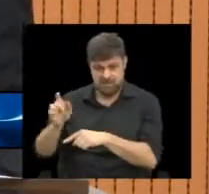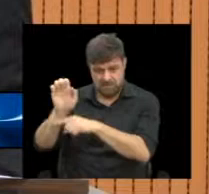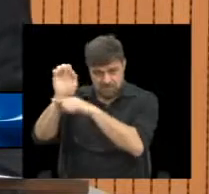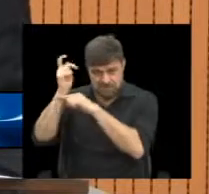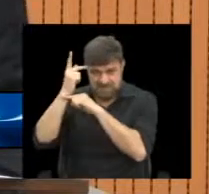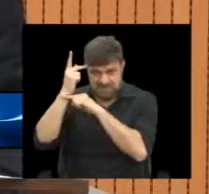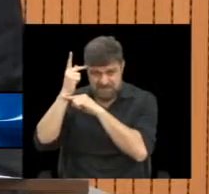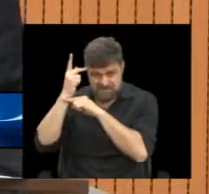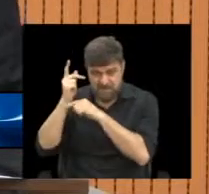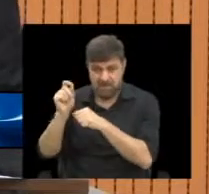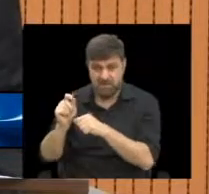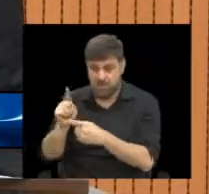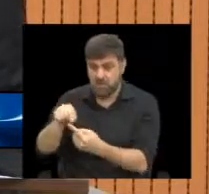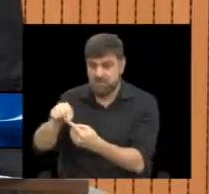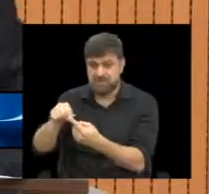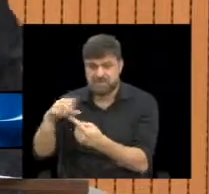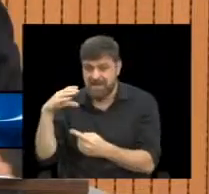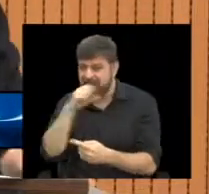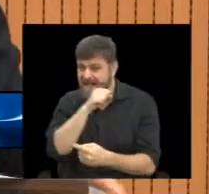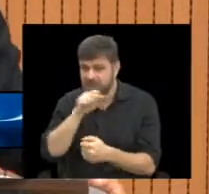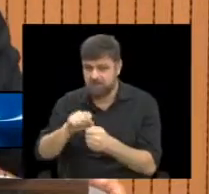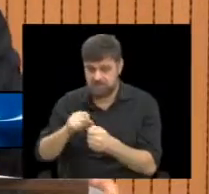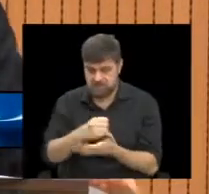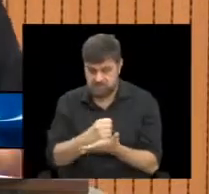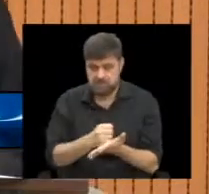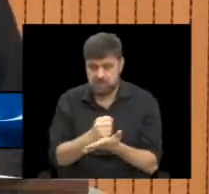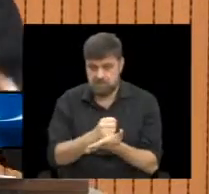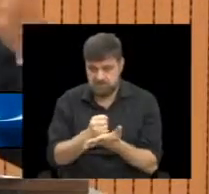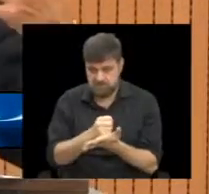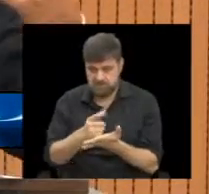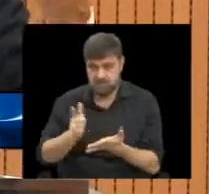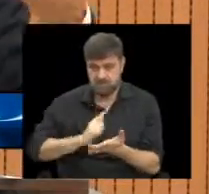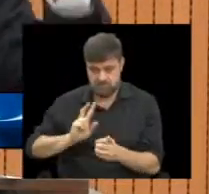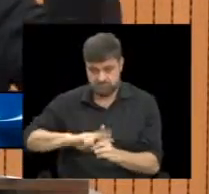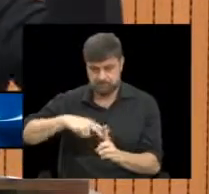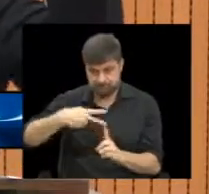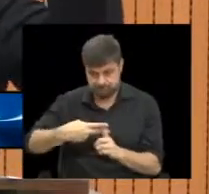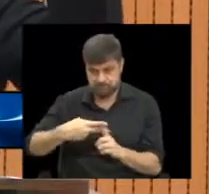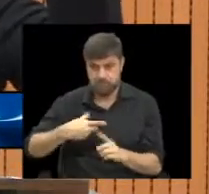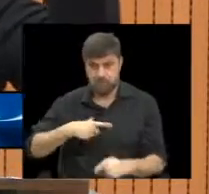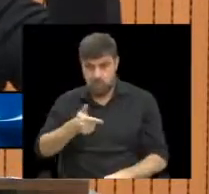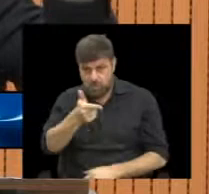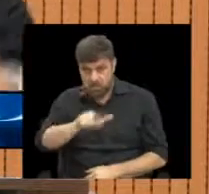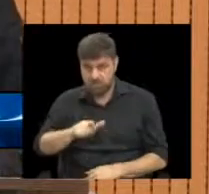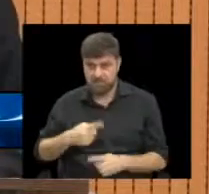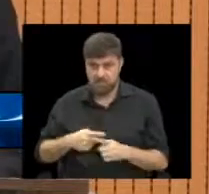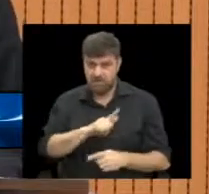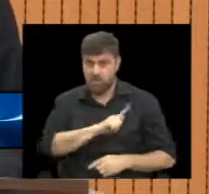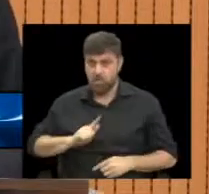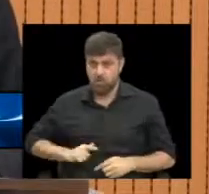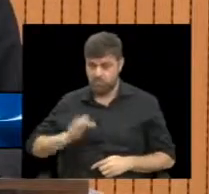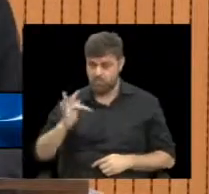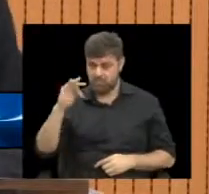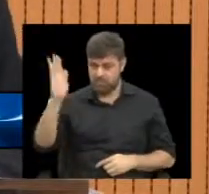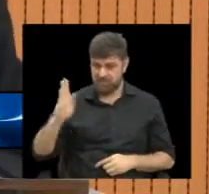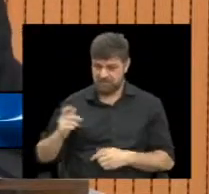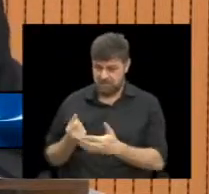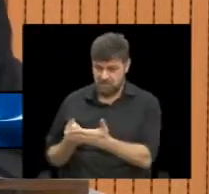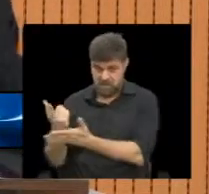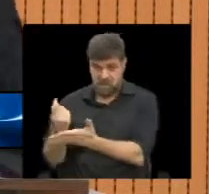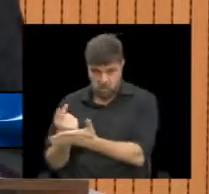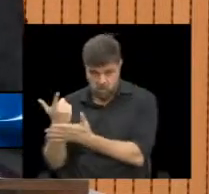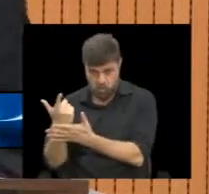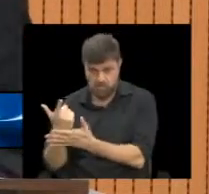de rapidamente repor esses medicamentos que são adquiridos pelo governo federal, pelo Ministério da